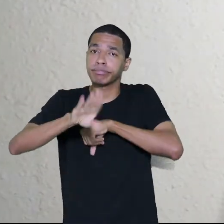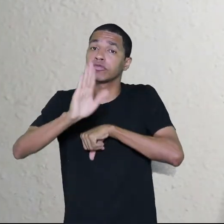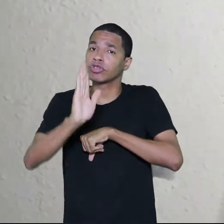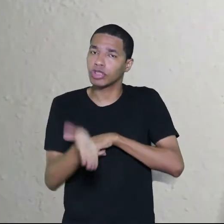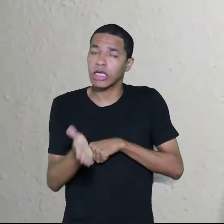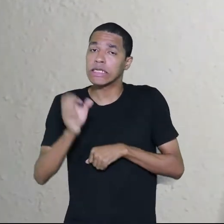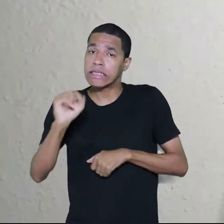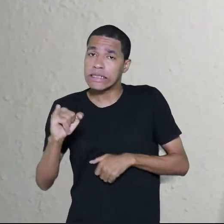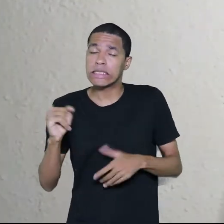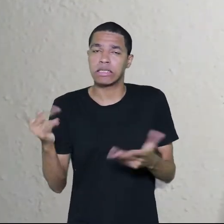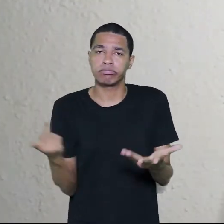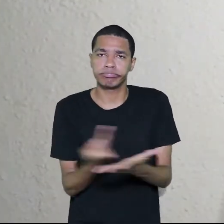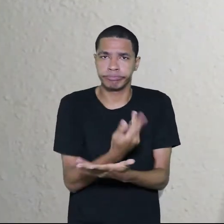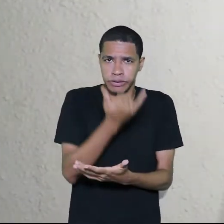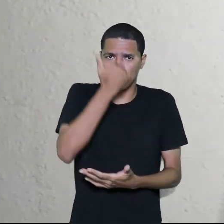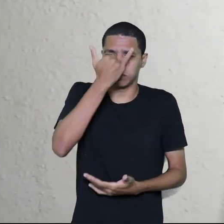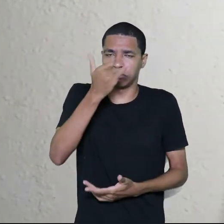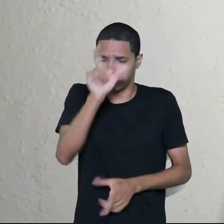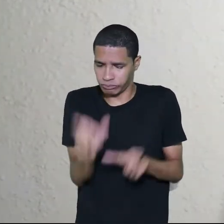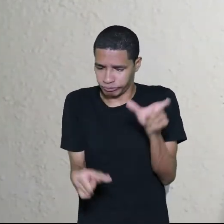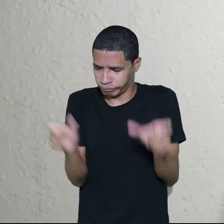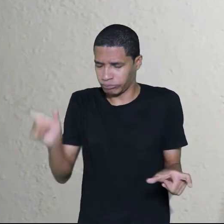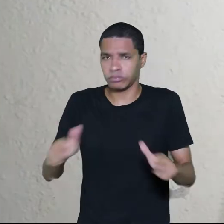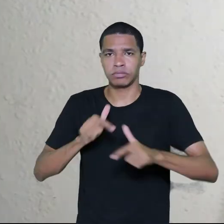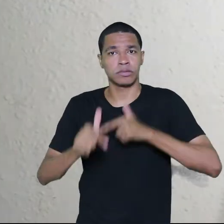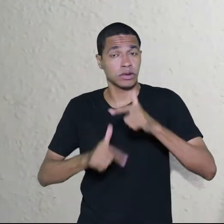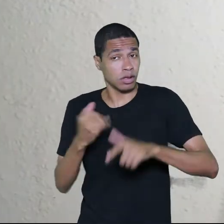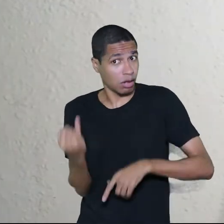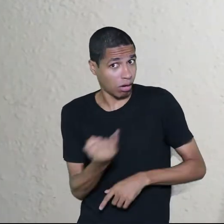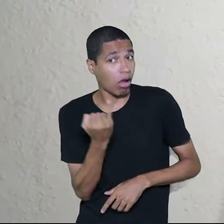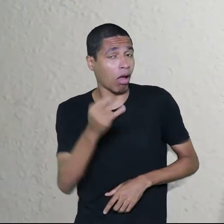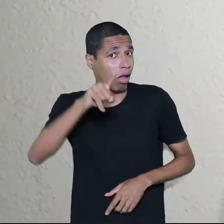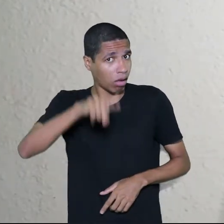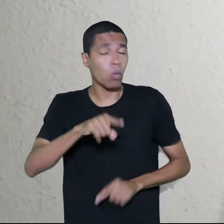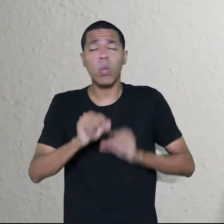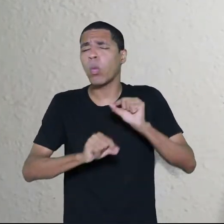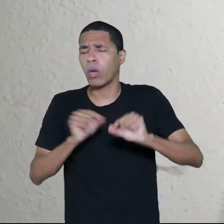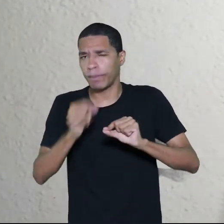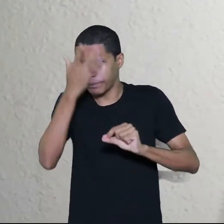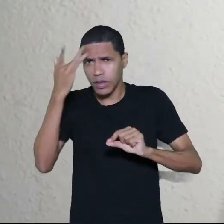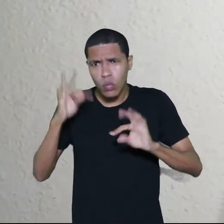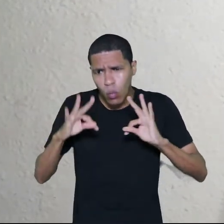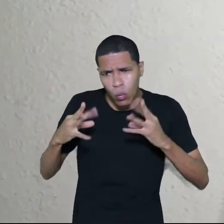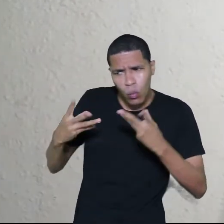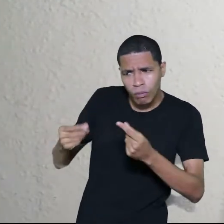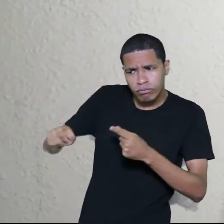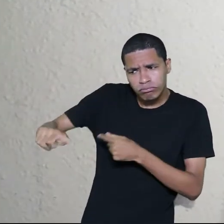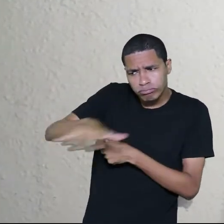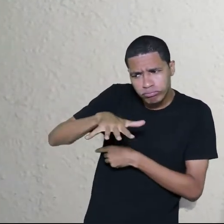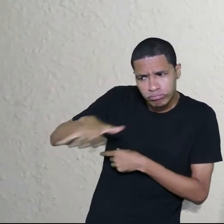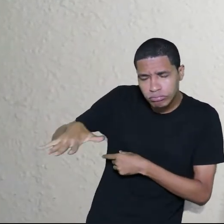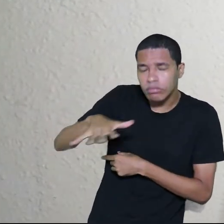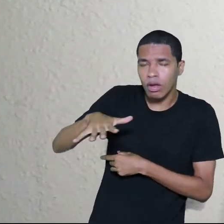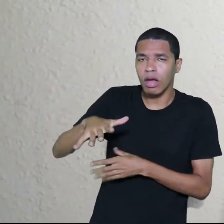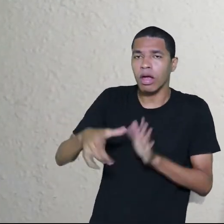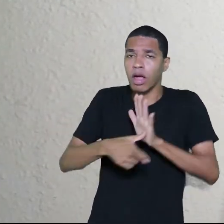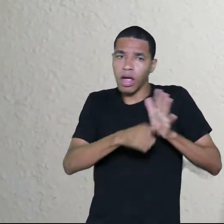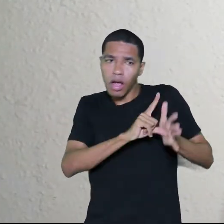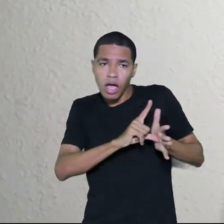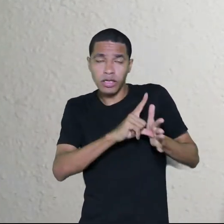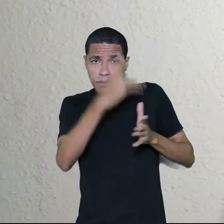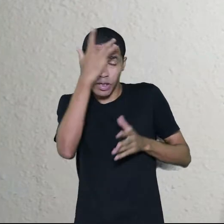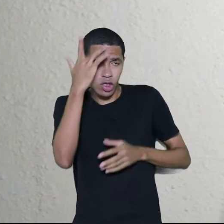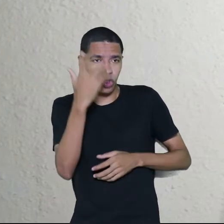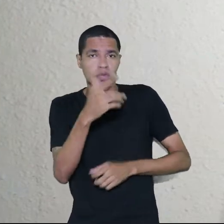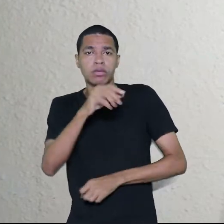ou tenha chance de acontecer algum acidente que envolva algum trabalhador, é de extrema importância que todos que estejam na região vão